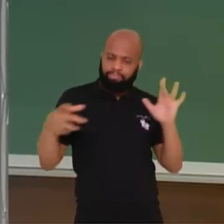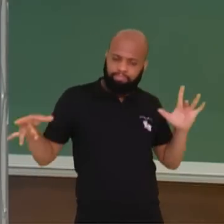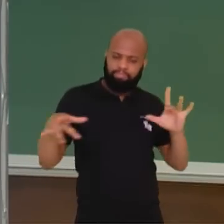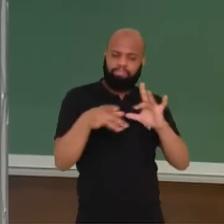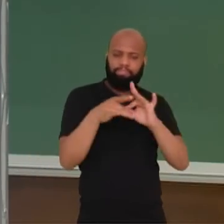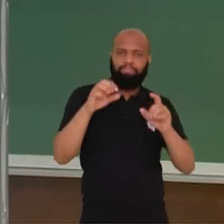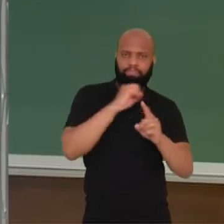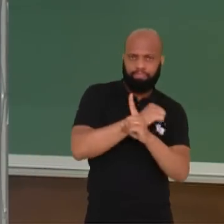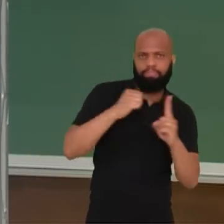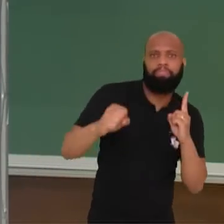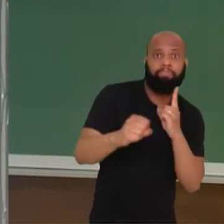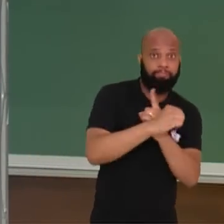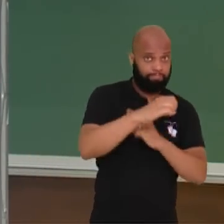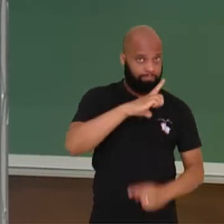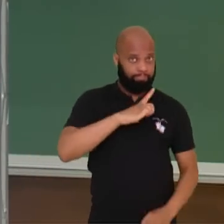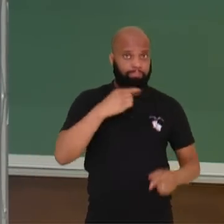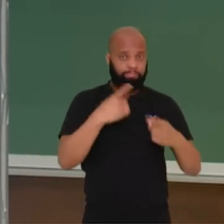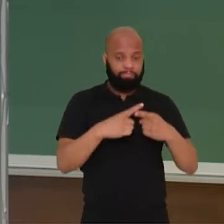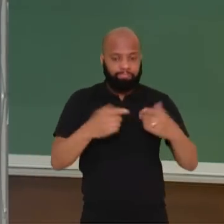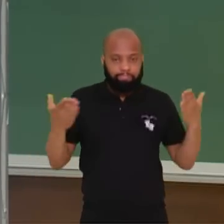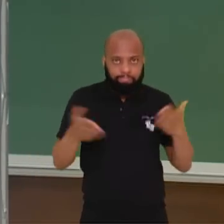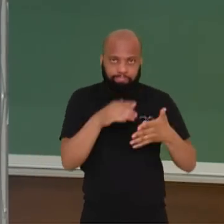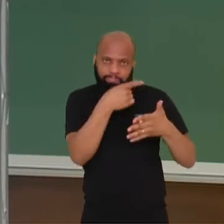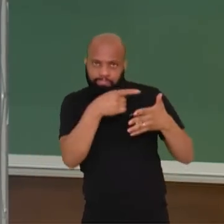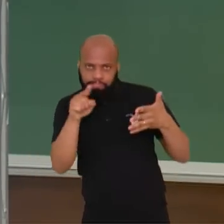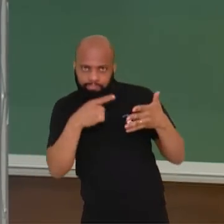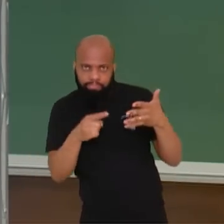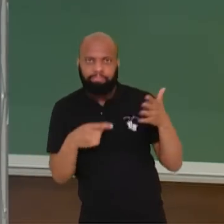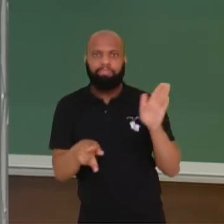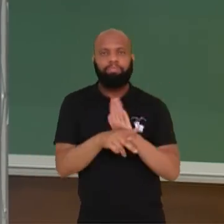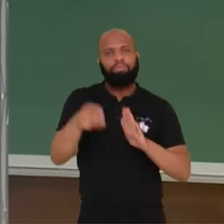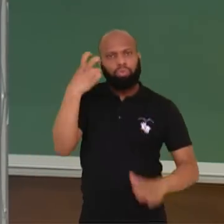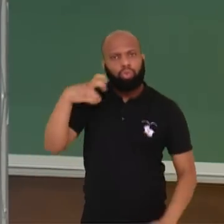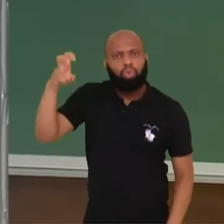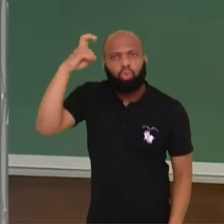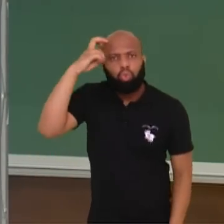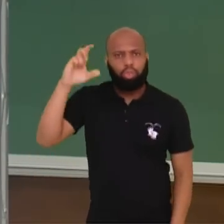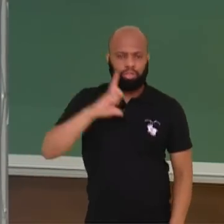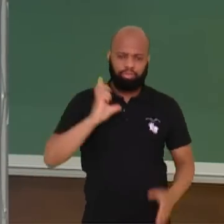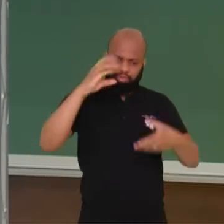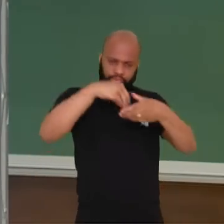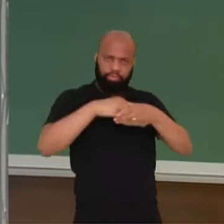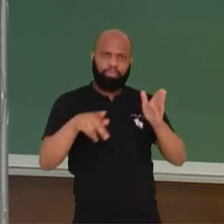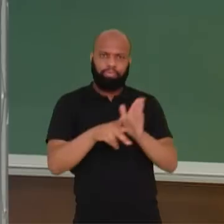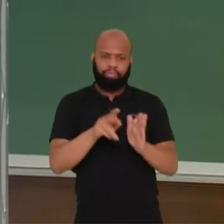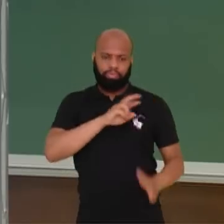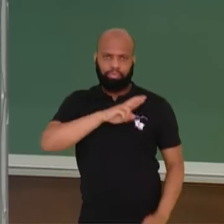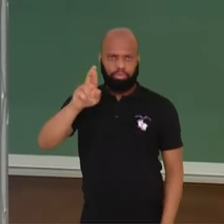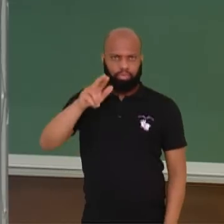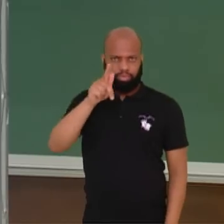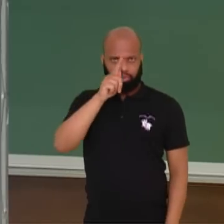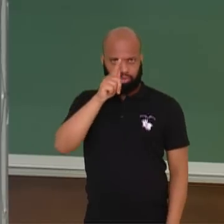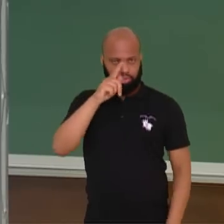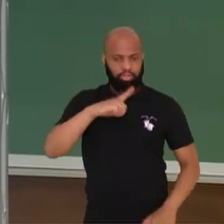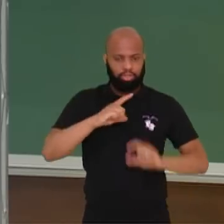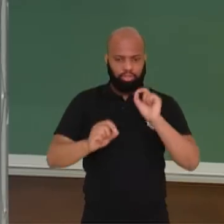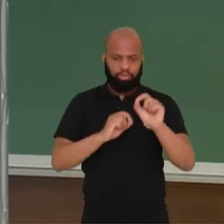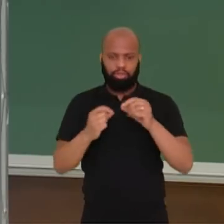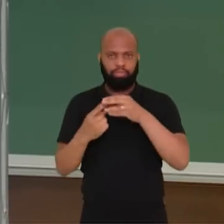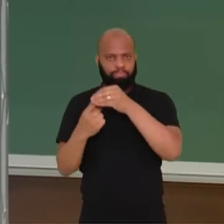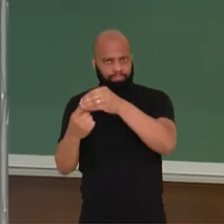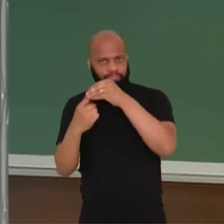ou seja, esse aspecto cultural, os elementos que formavam a religião grega, davam aos gregos um sentido de